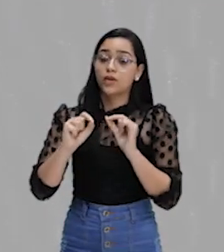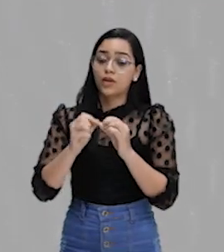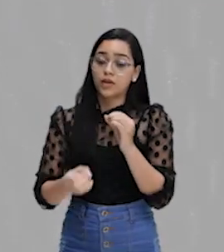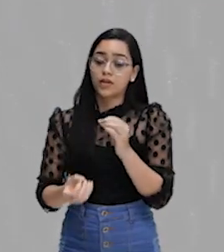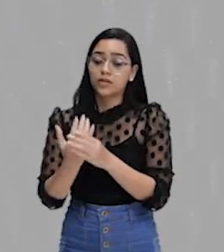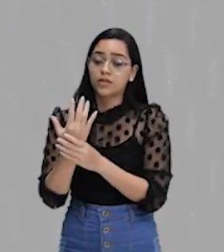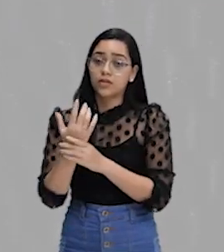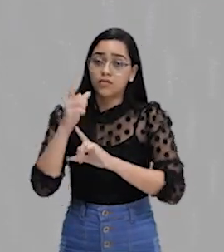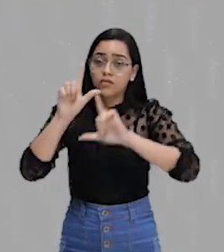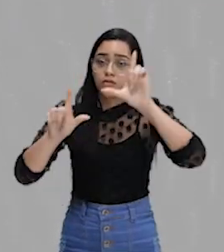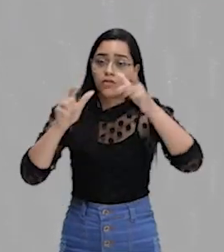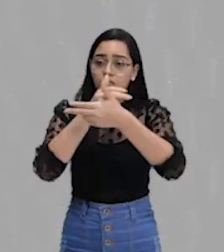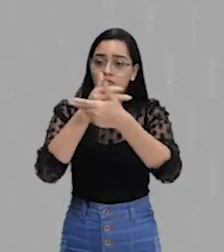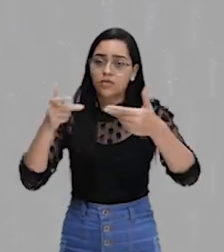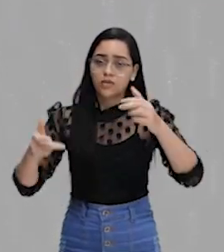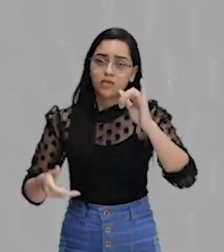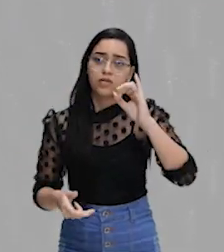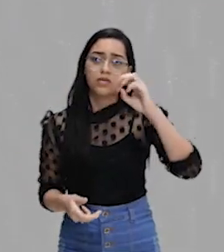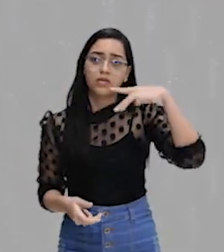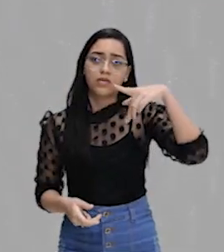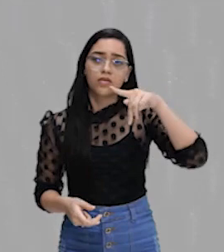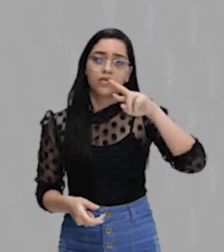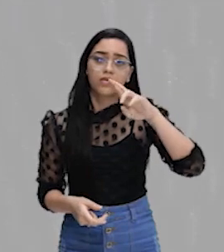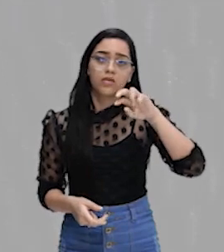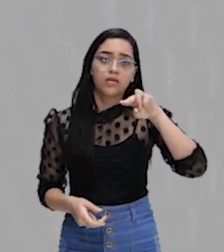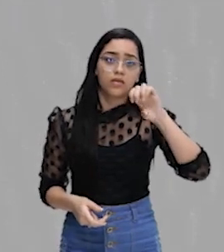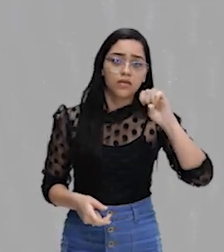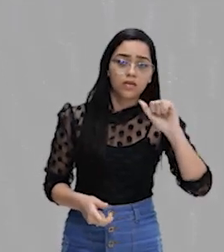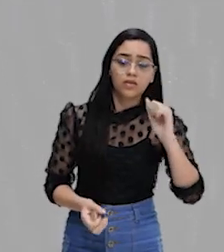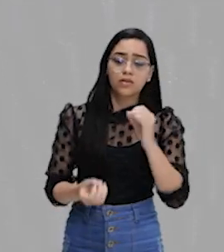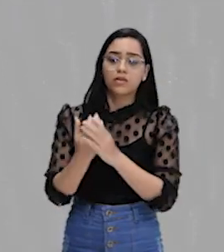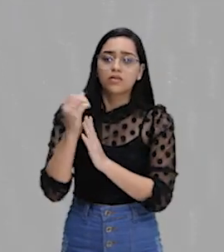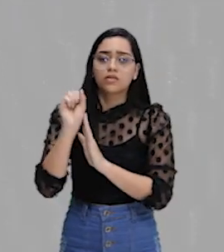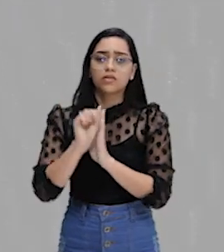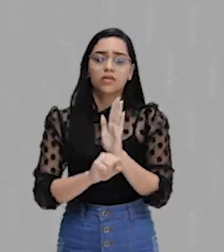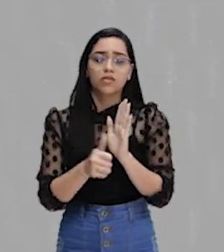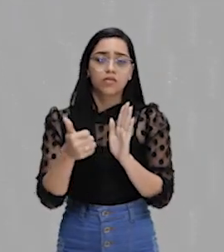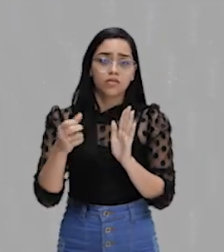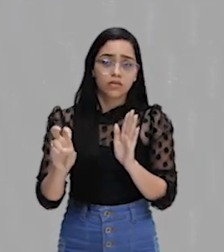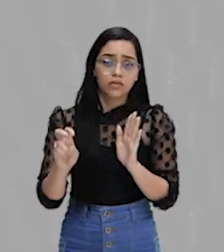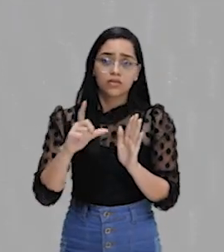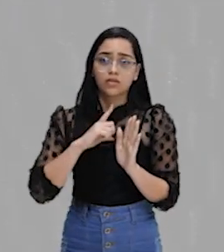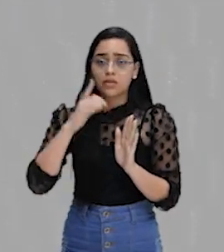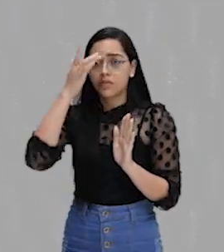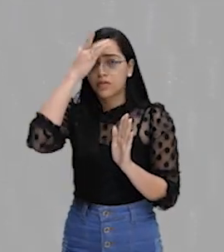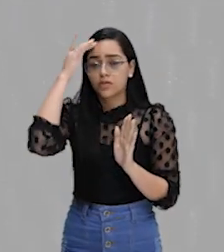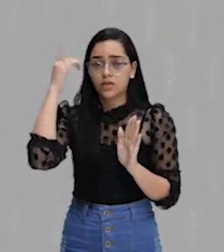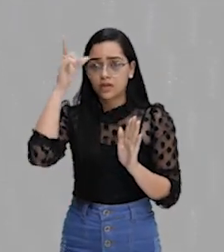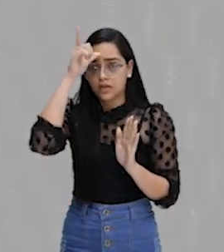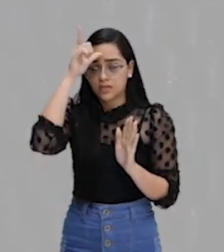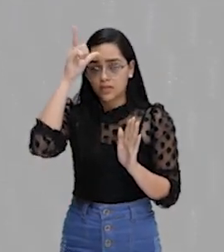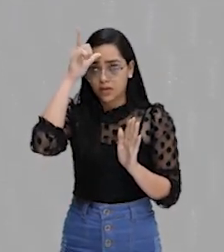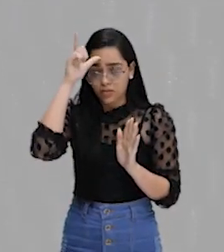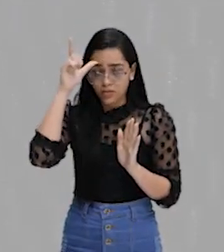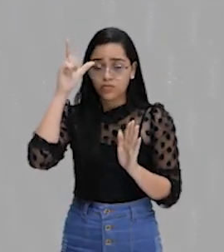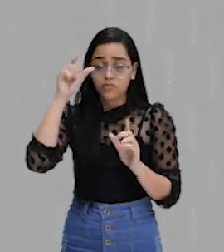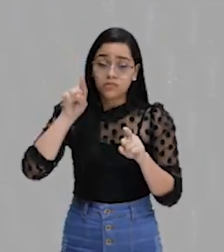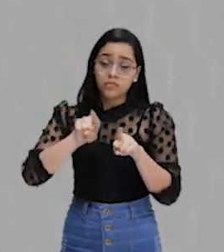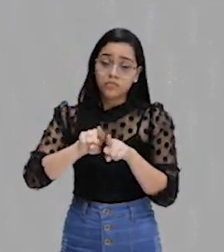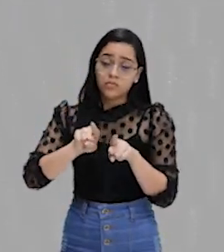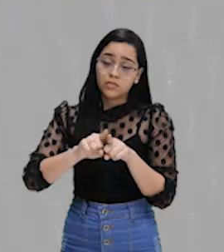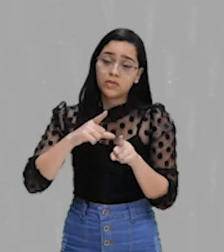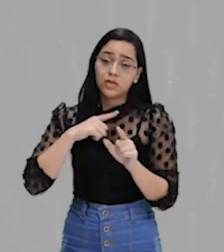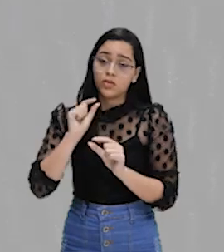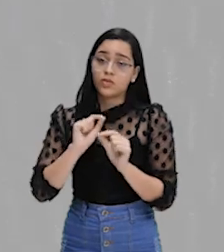imprensa. A imprensa que foi inventada no século XV pelo alemão Gutenberg, a imprensa que